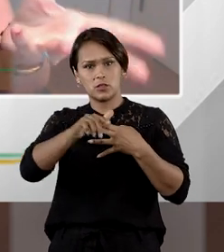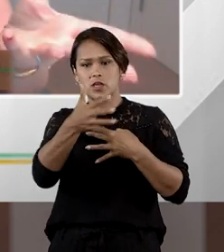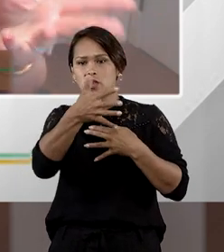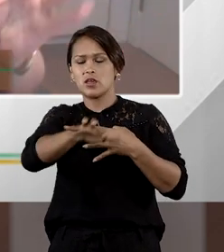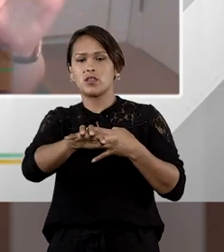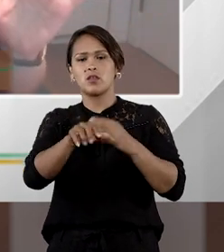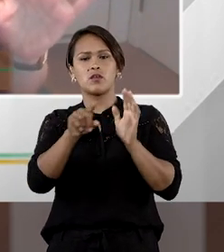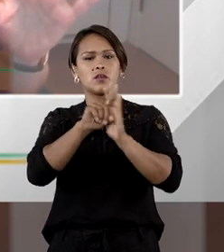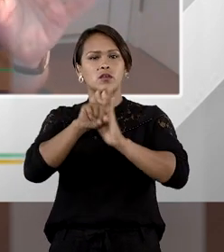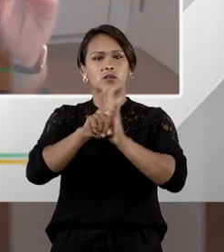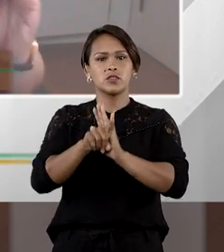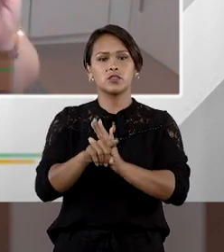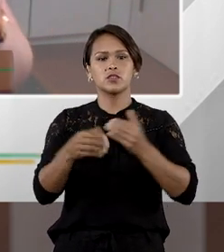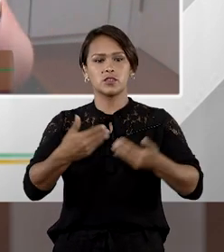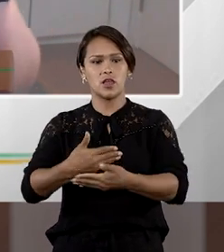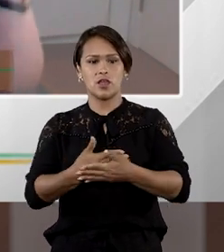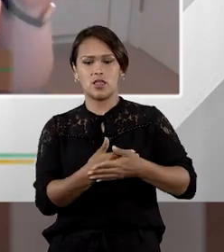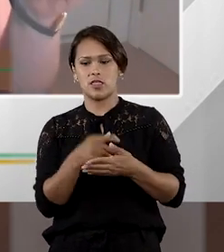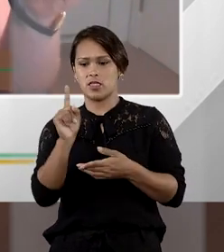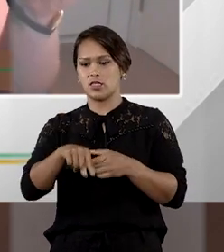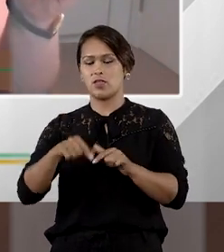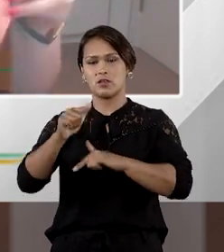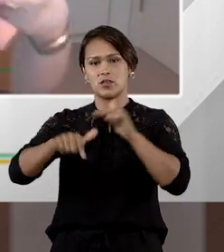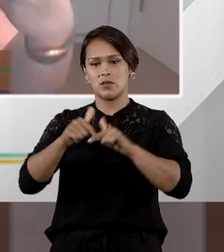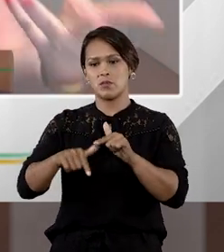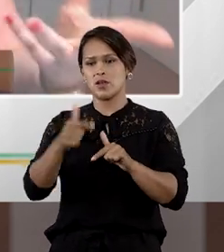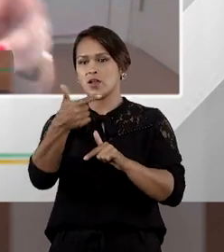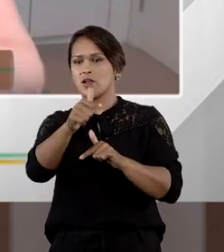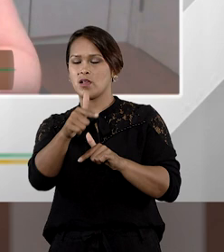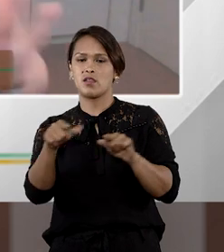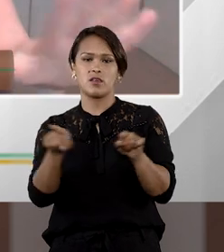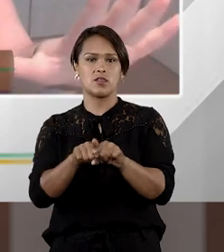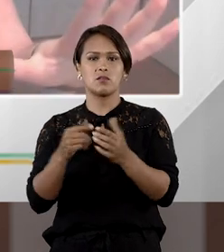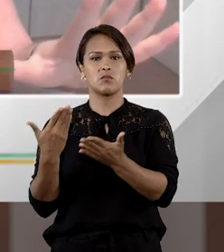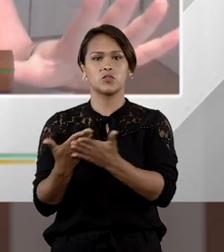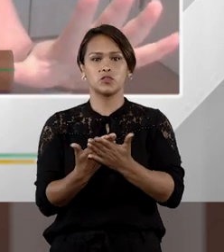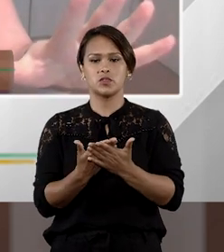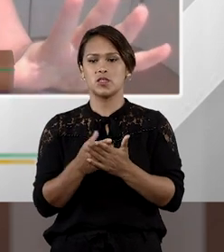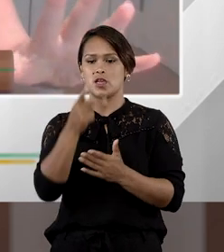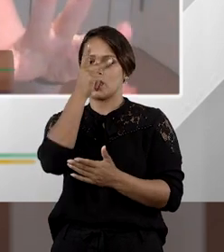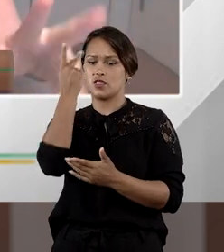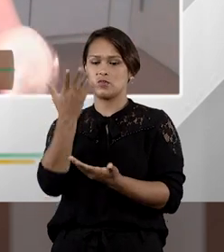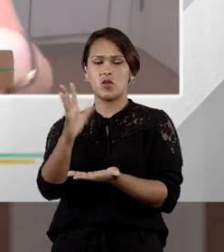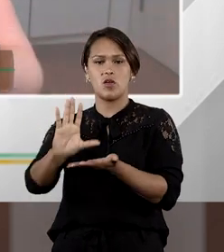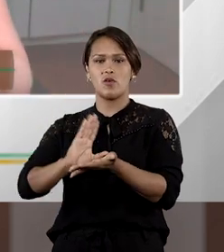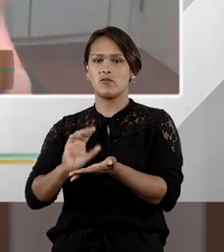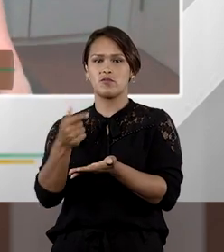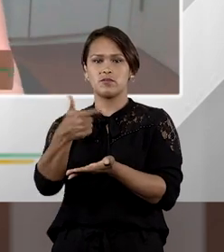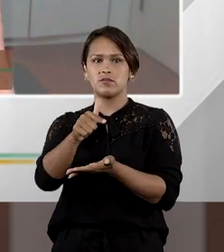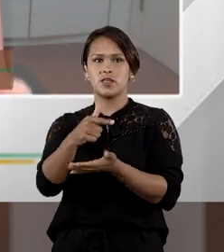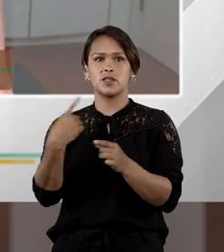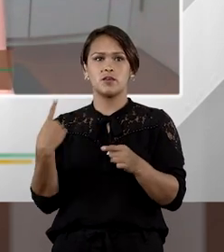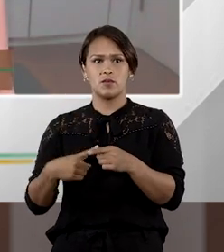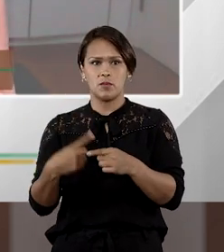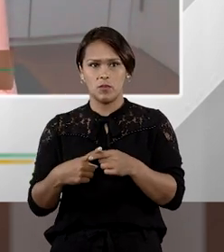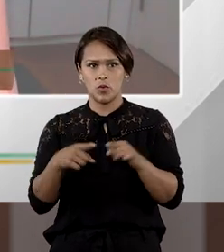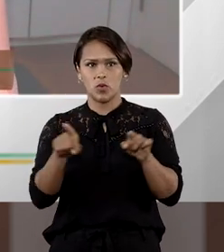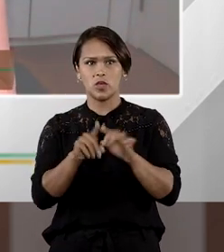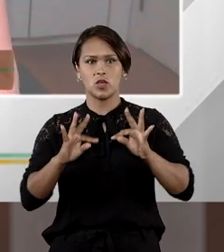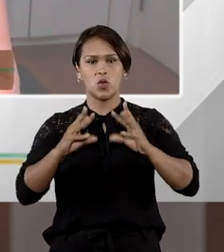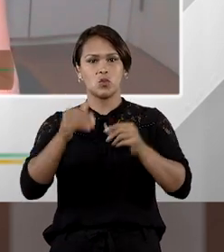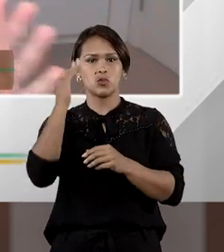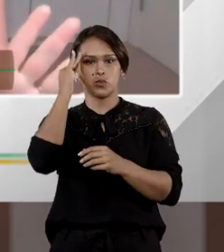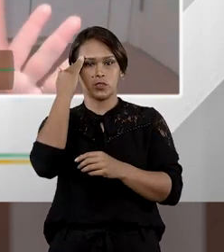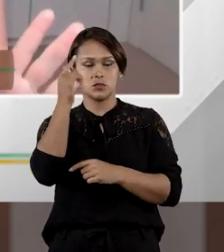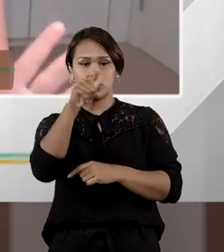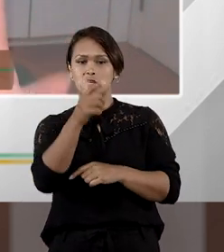quer prestigiar o neném, nem trabalha, nem estuda. Essas pessoas não vão receber pensão, porque o